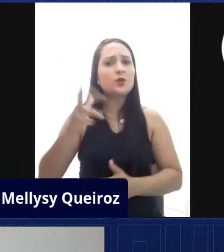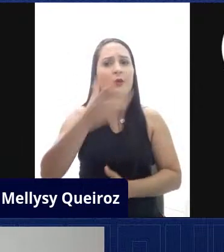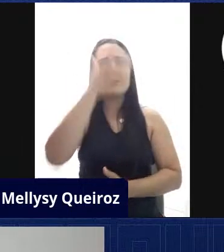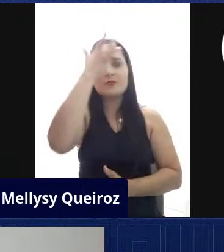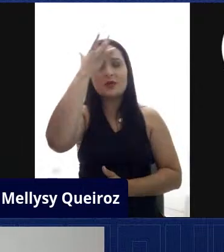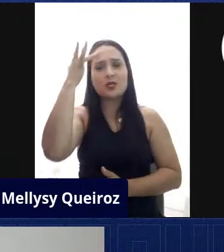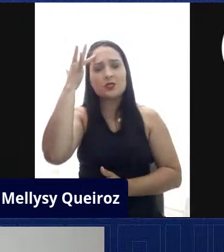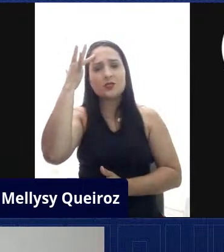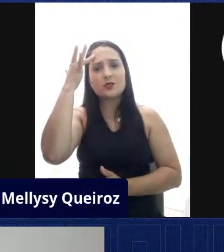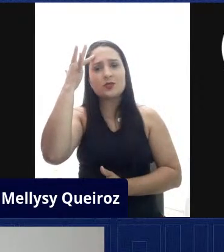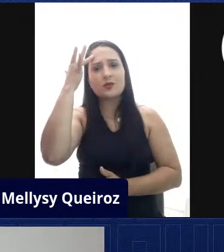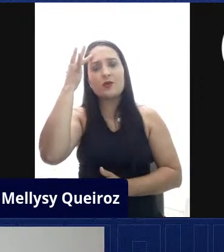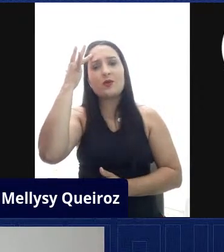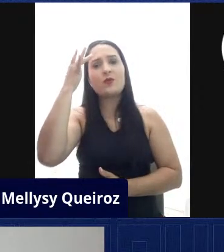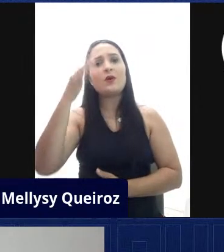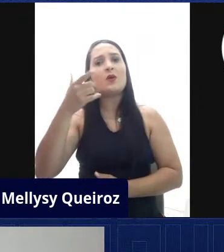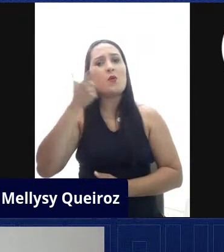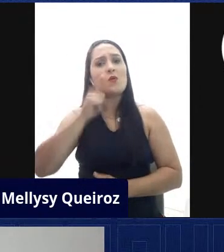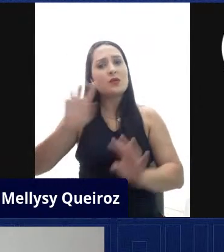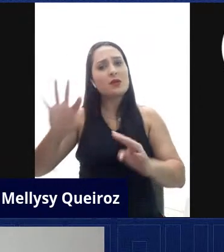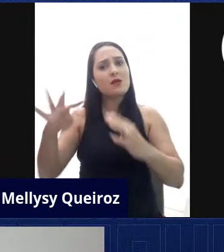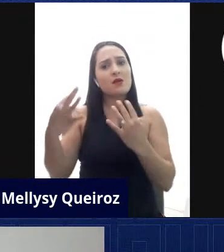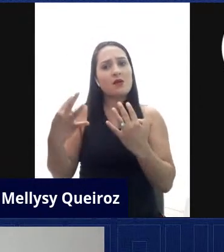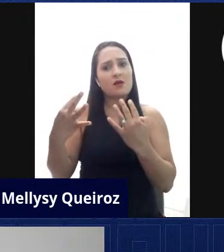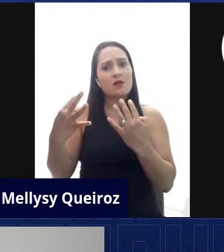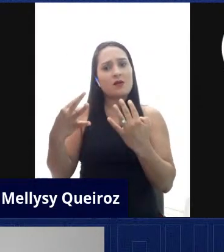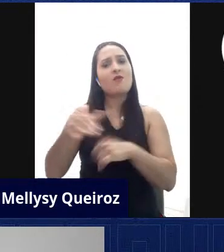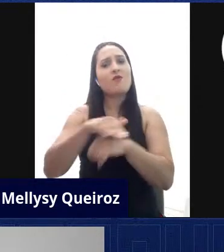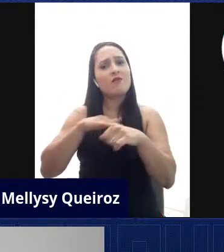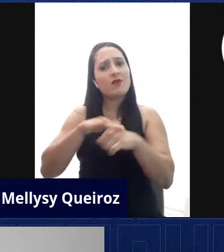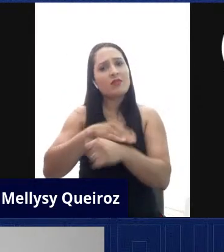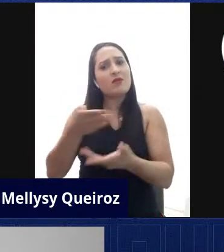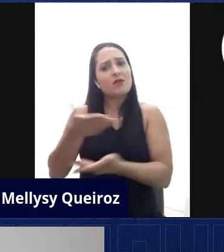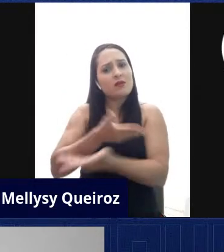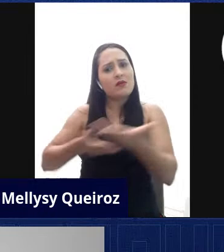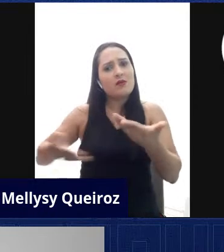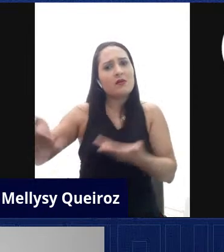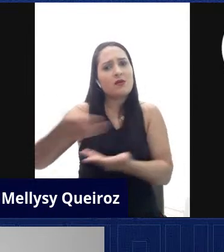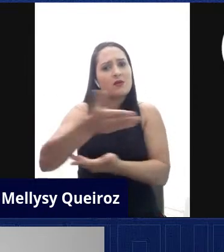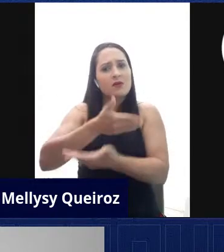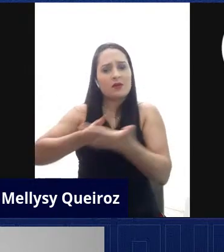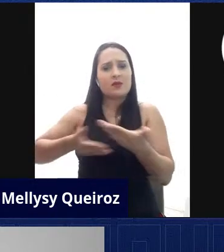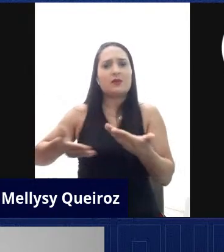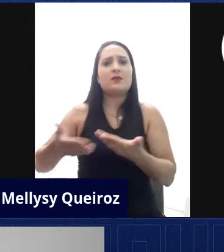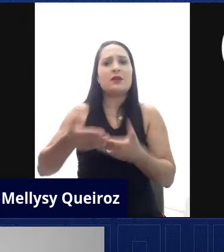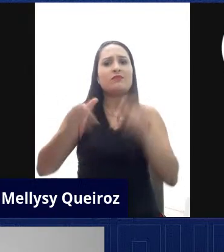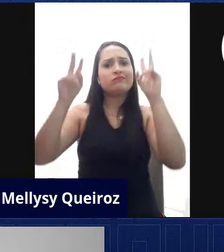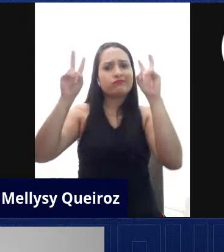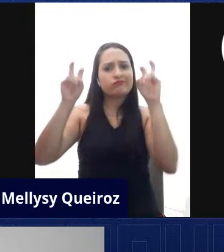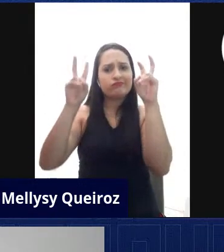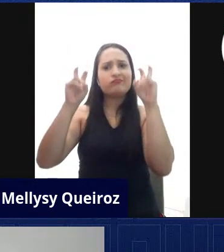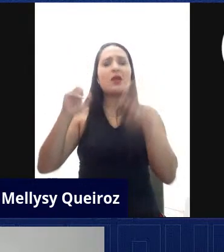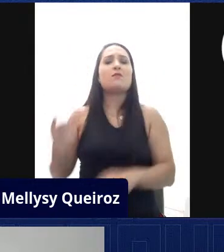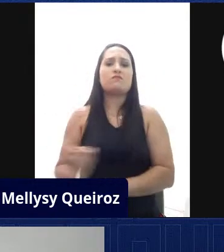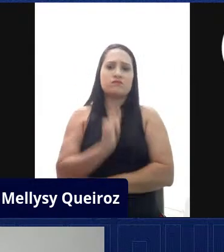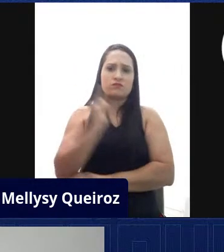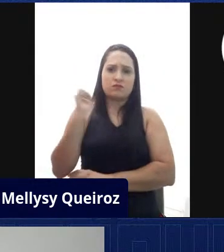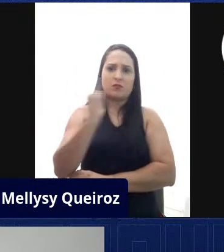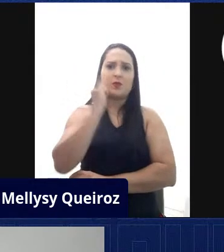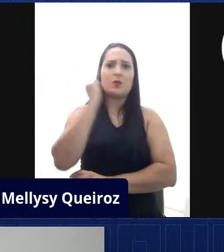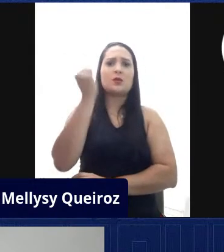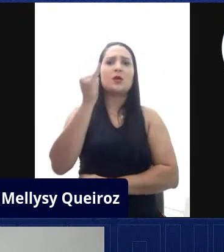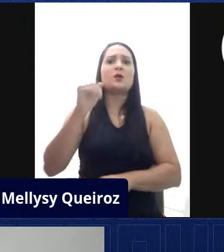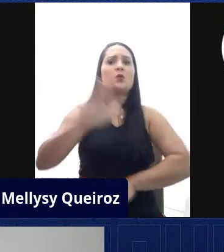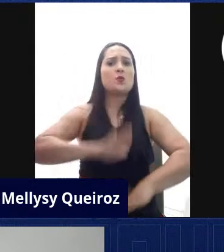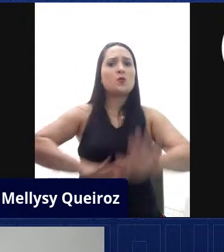disponibilidade de nos ouvir, de conversar conosco, de dialogar sobre uma questão tão importante, sobre o cuidado. A mulher